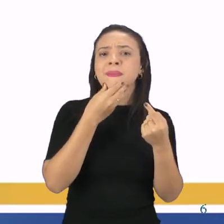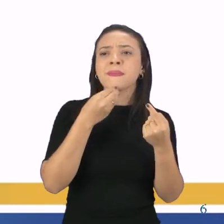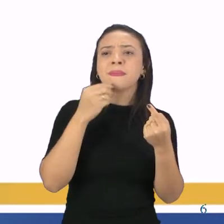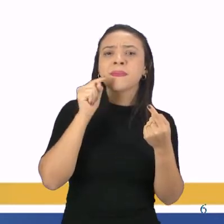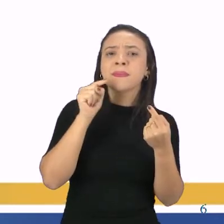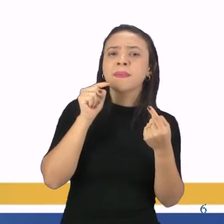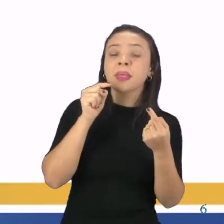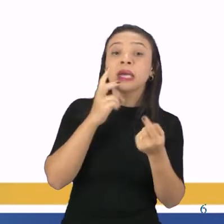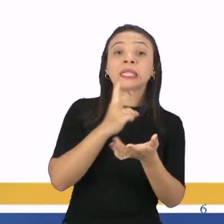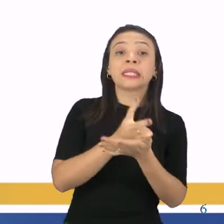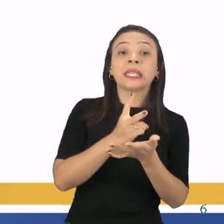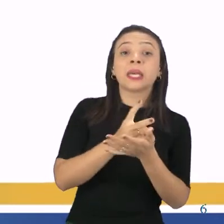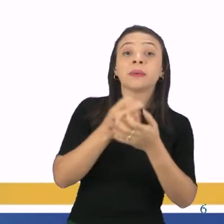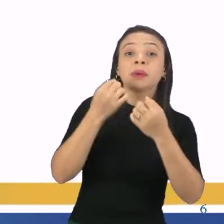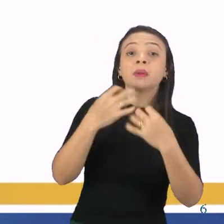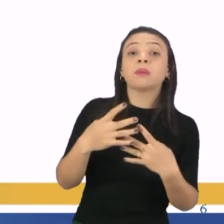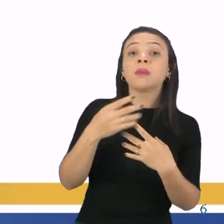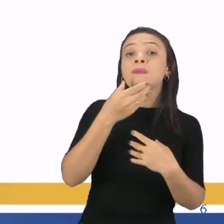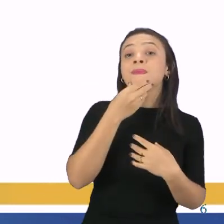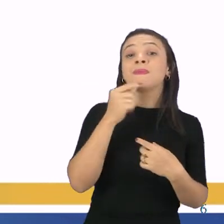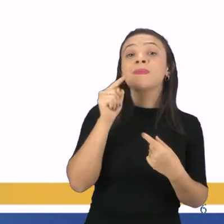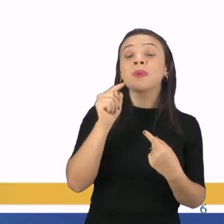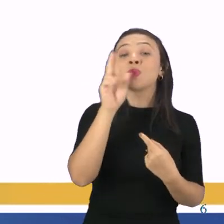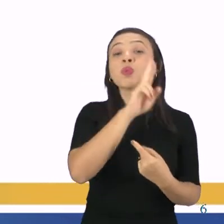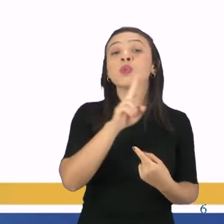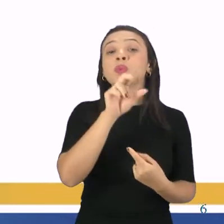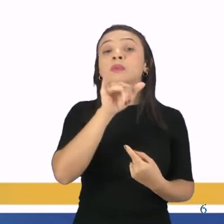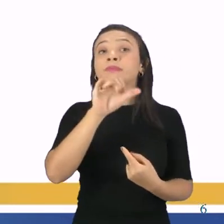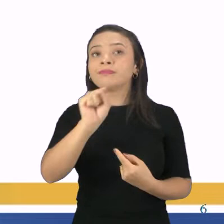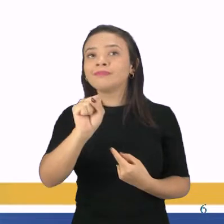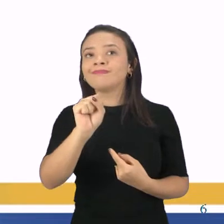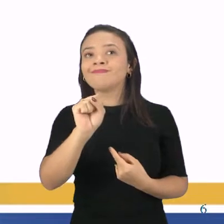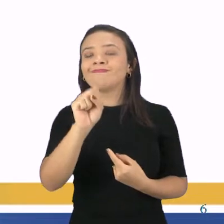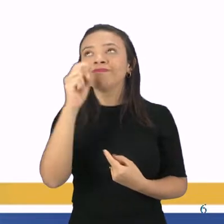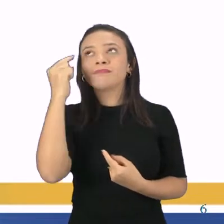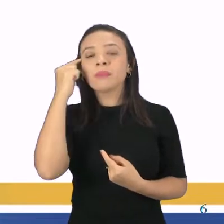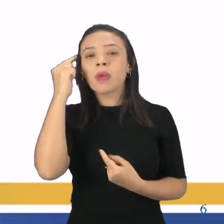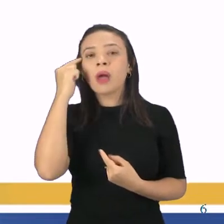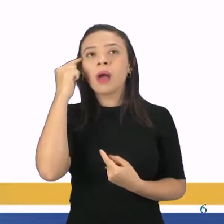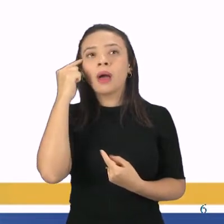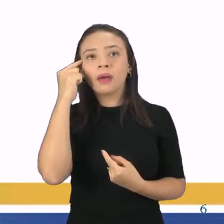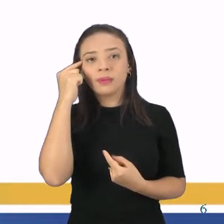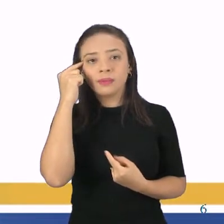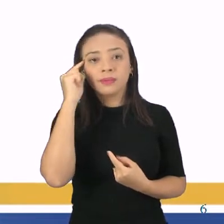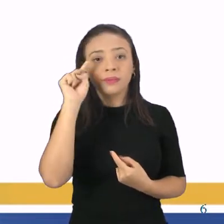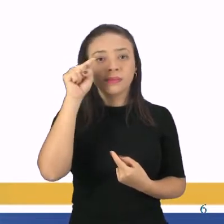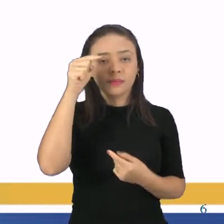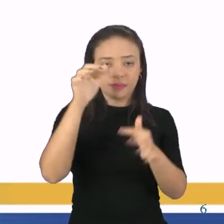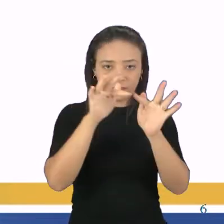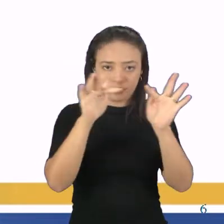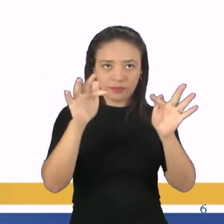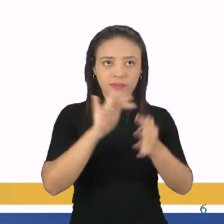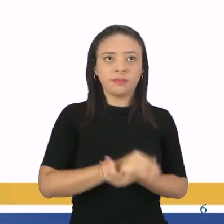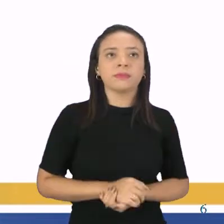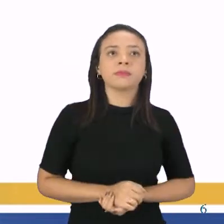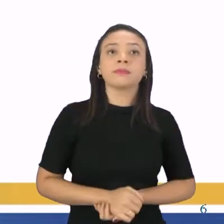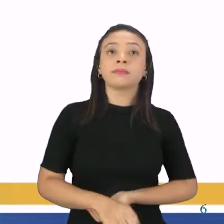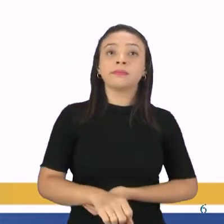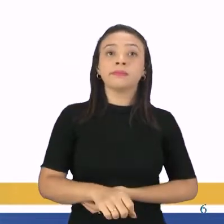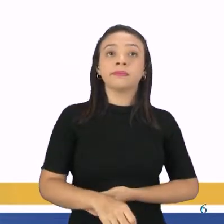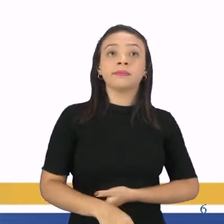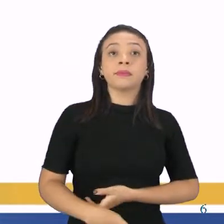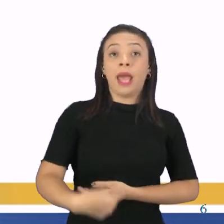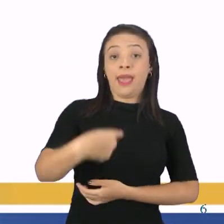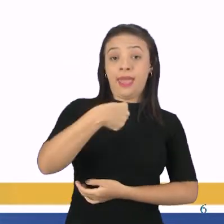que toda vez que eu falo de he, eu uso is, certo? Então, pensem nisso aí nas próximas sentenças. I,